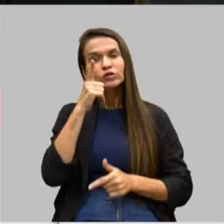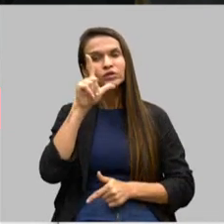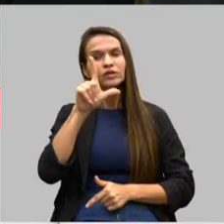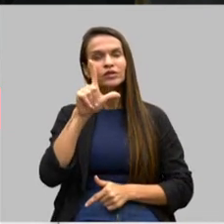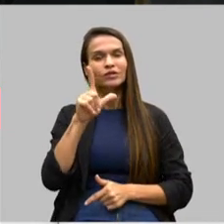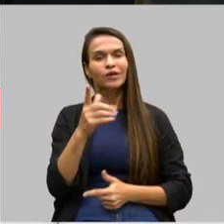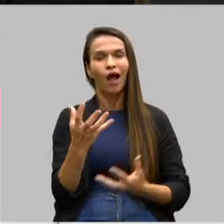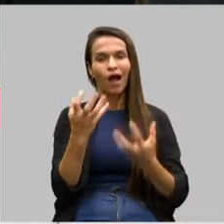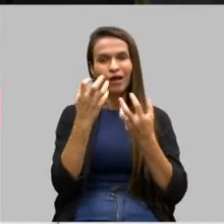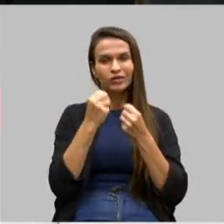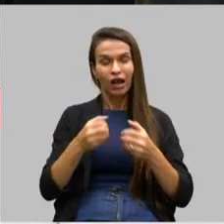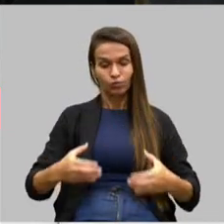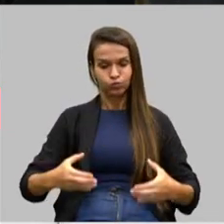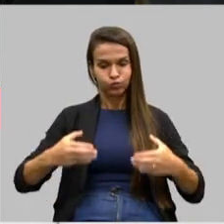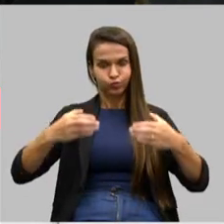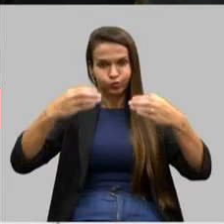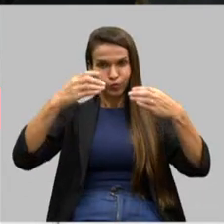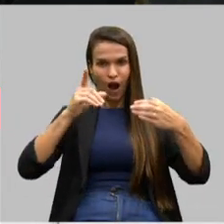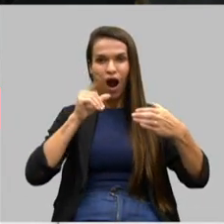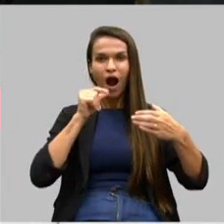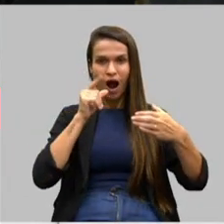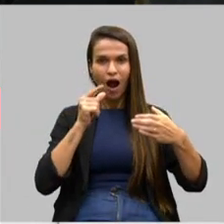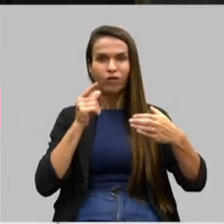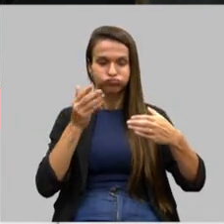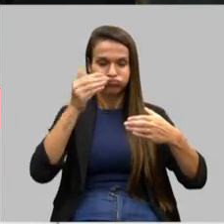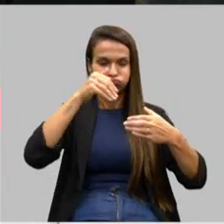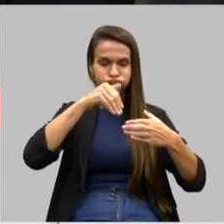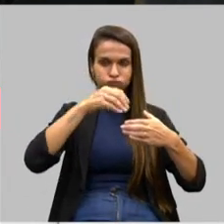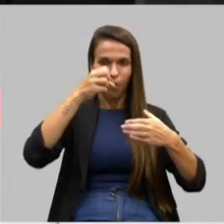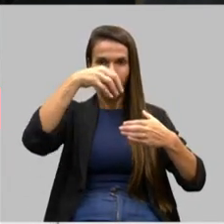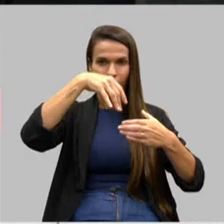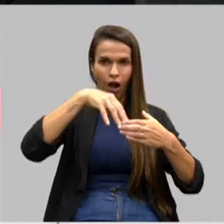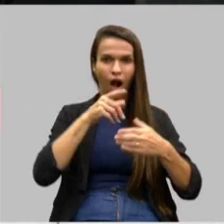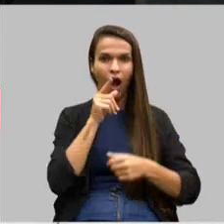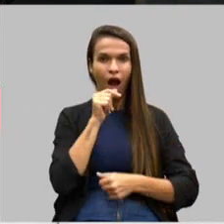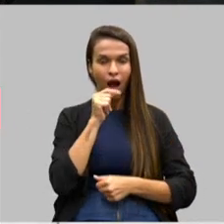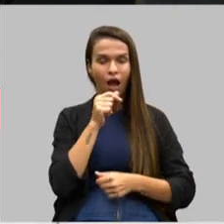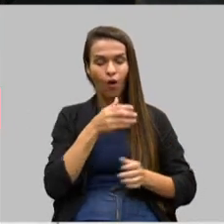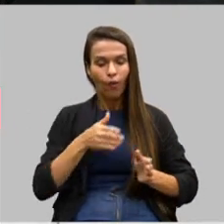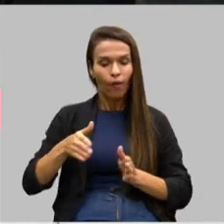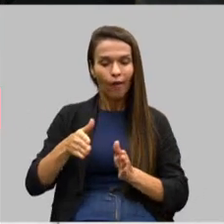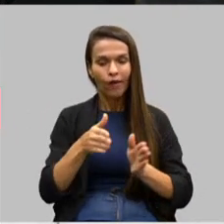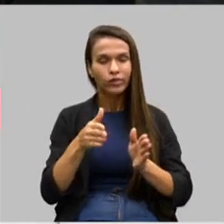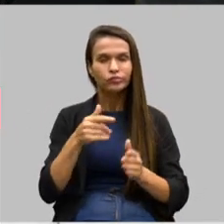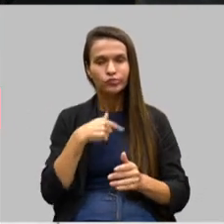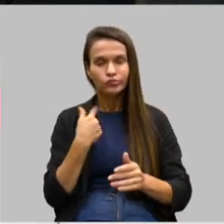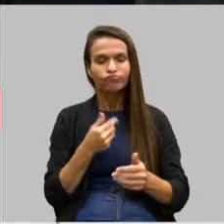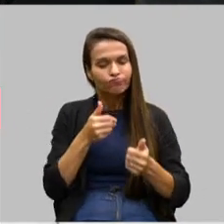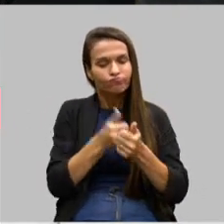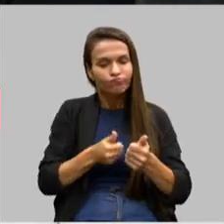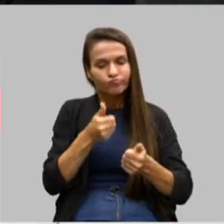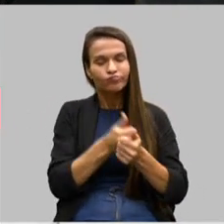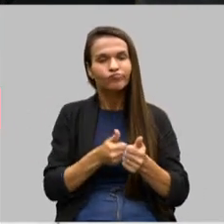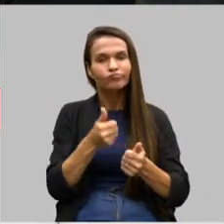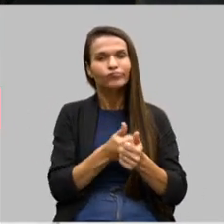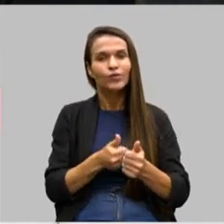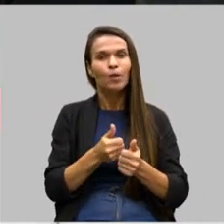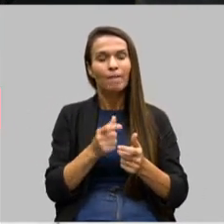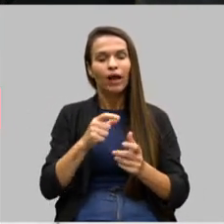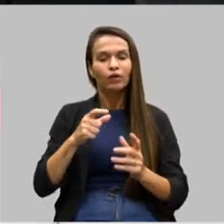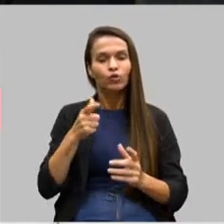adquirir essa cisterna para armazenar água. Então, esse é um caminho que a gente ainda tem que estar trilhando para